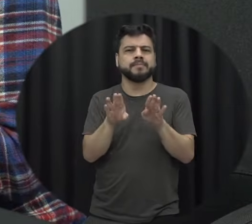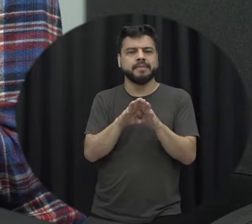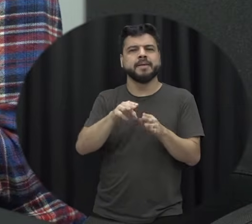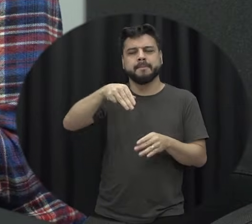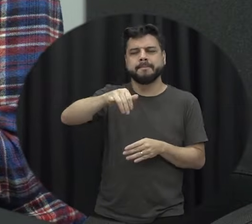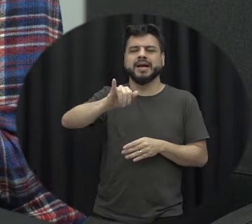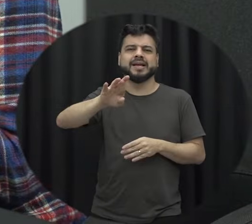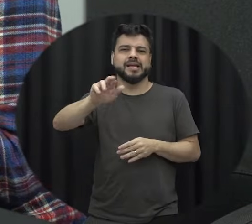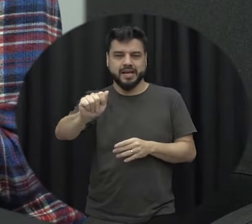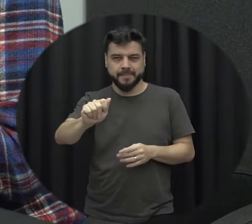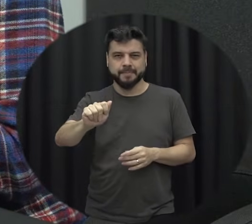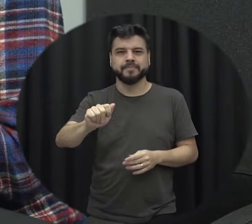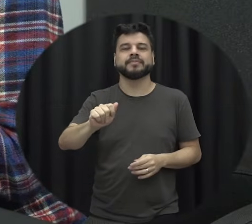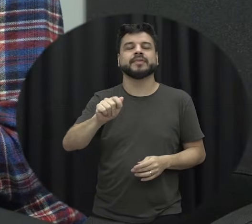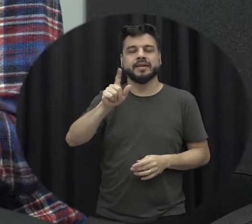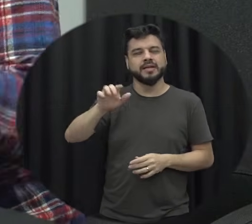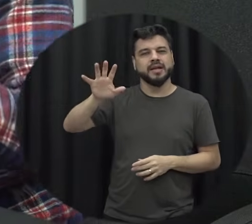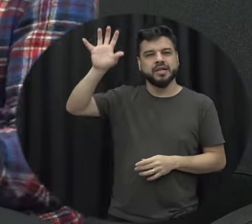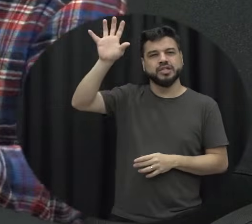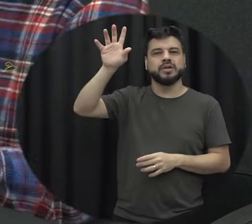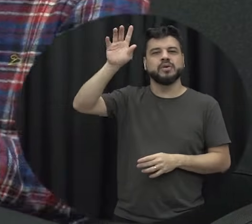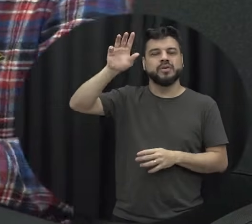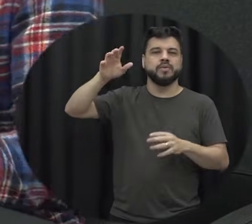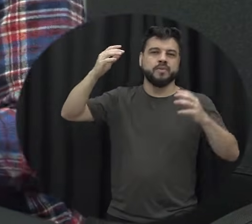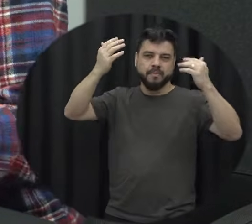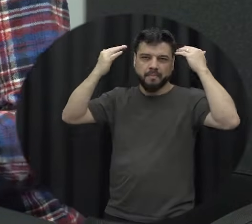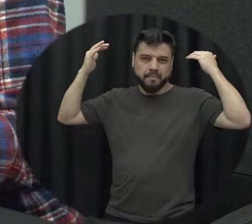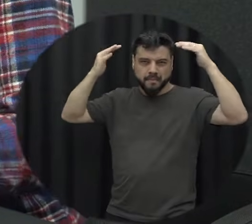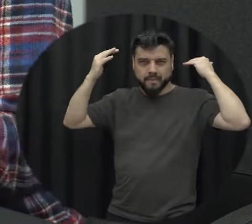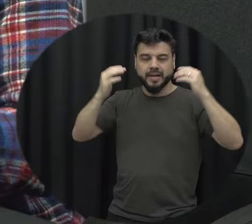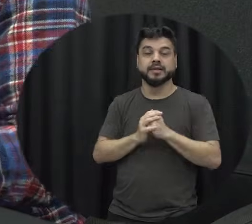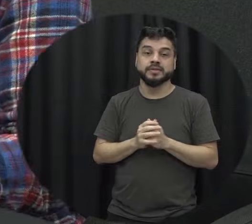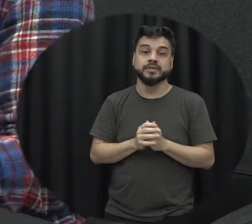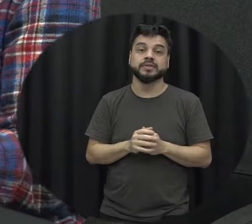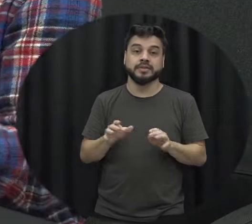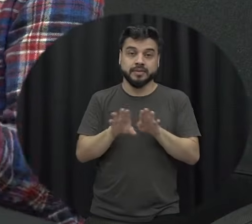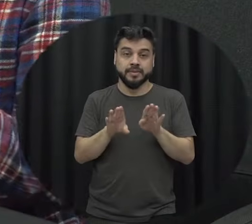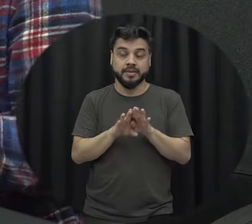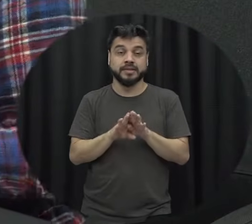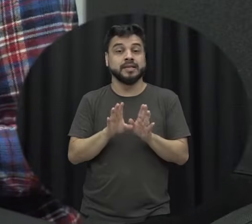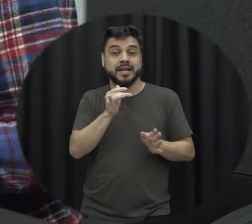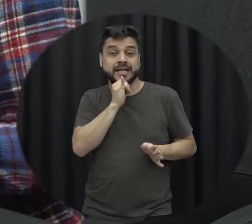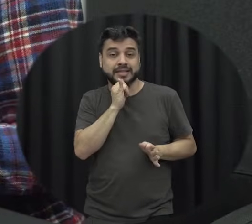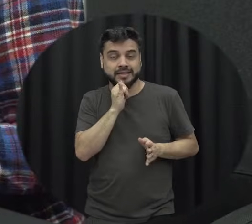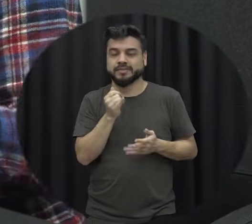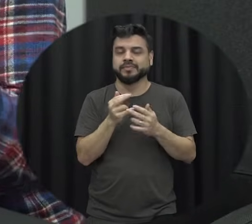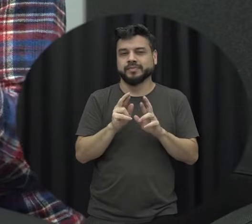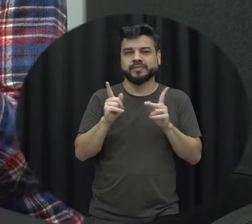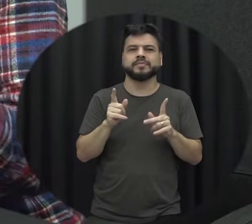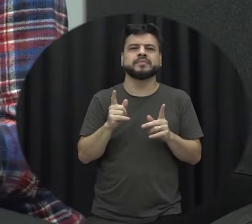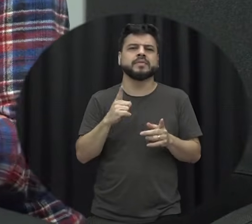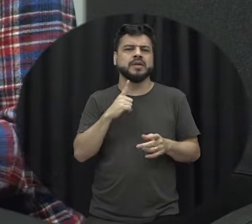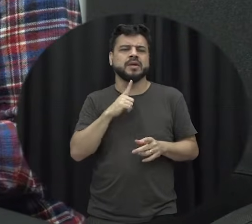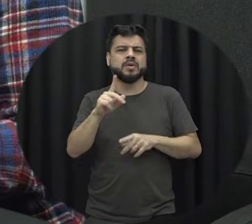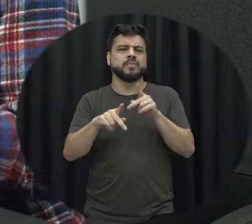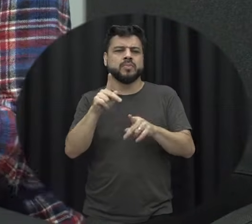na região do México, né? Mas isso são exemplos, né? A gente pode... E tem povos na